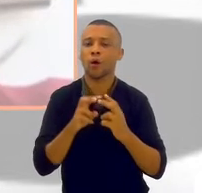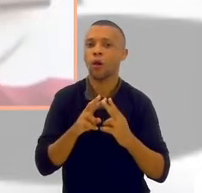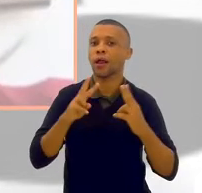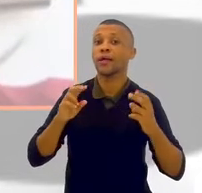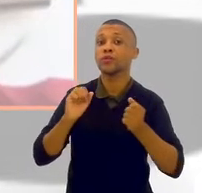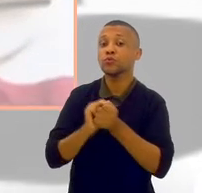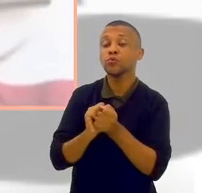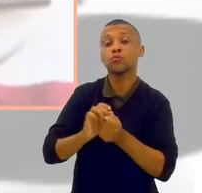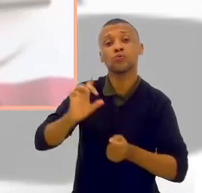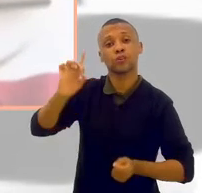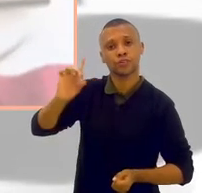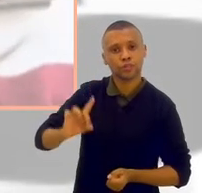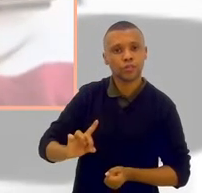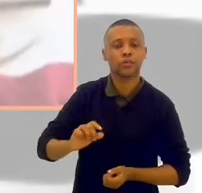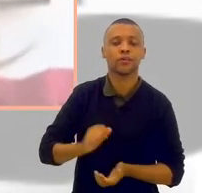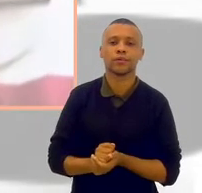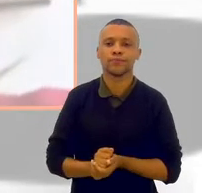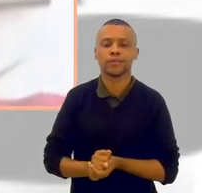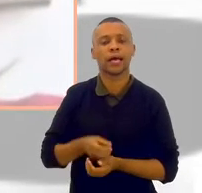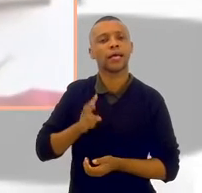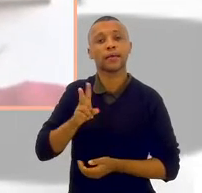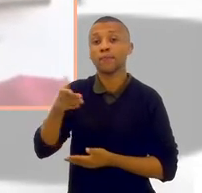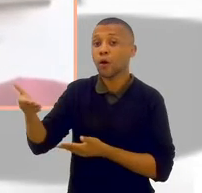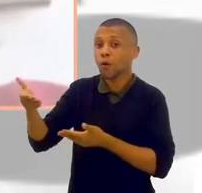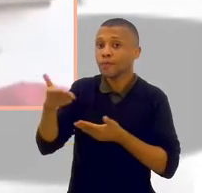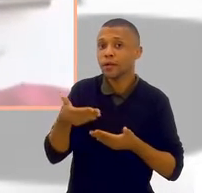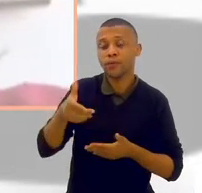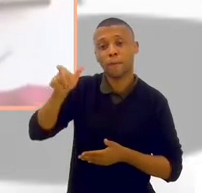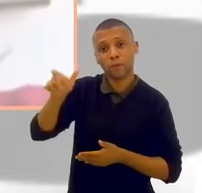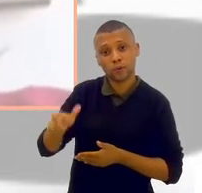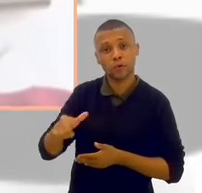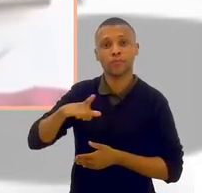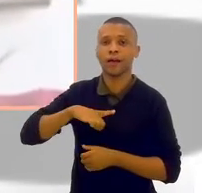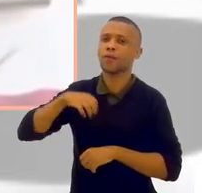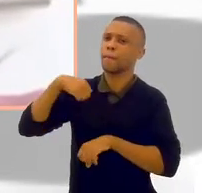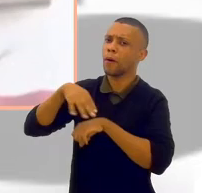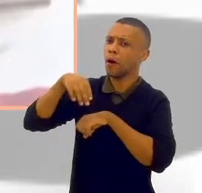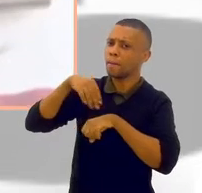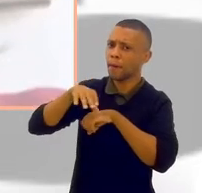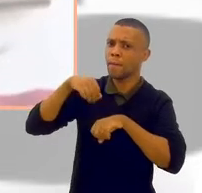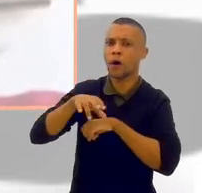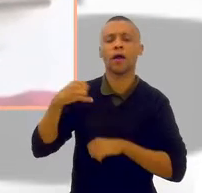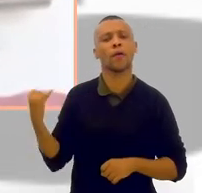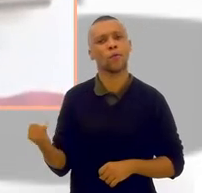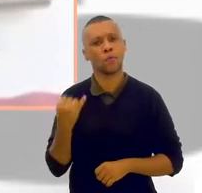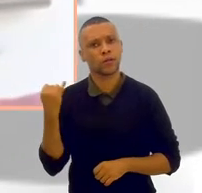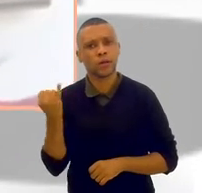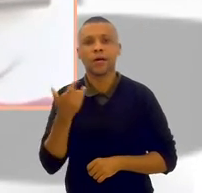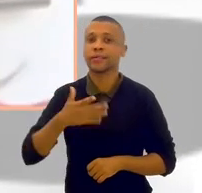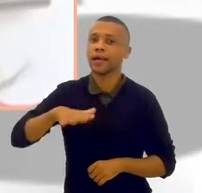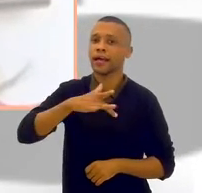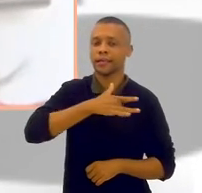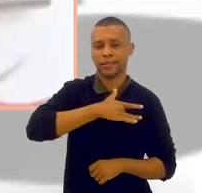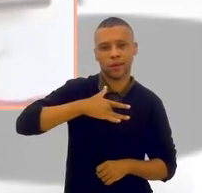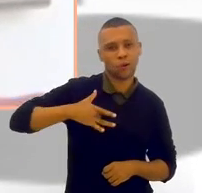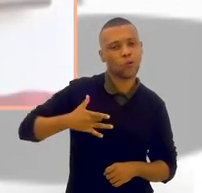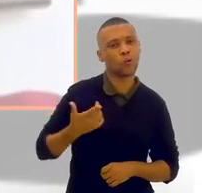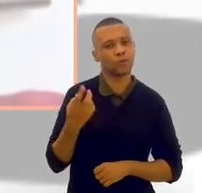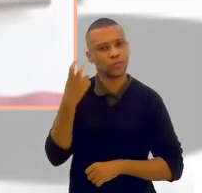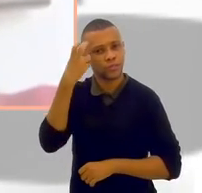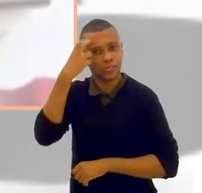com toda a diretoria, sempre trazendo nomes que levavam informações importantes, né, da saúde,